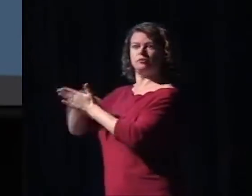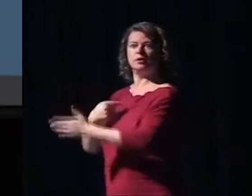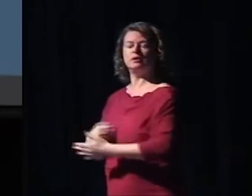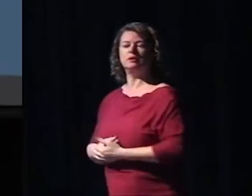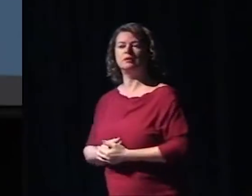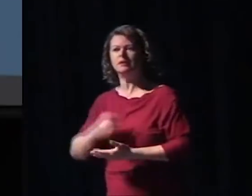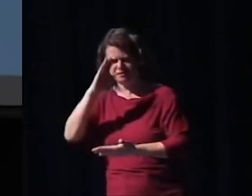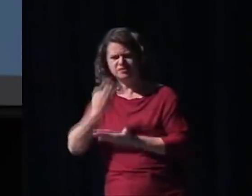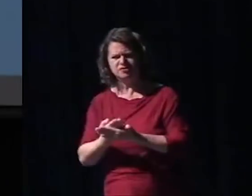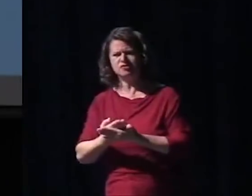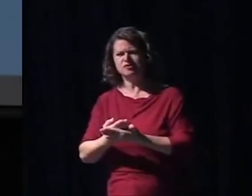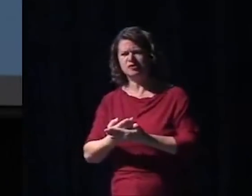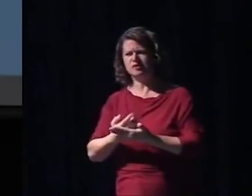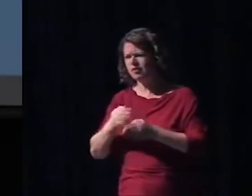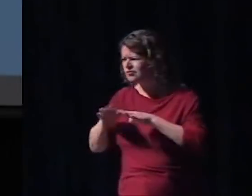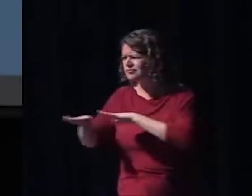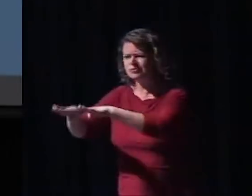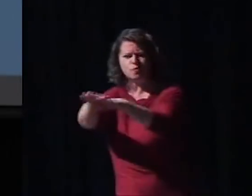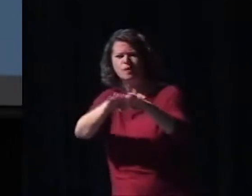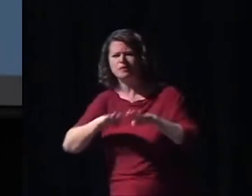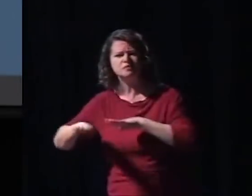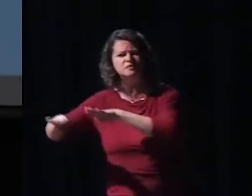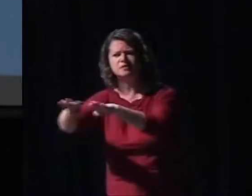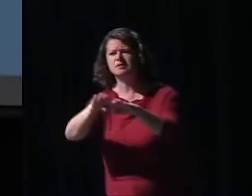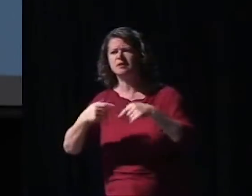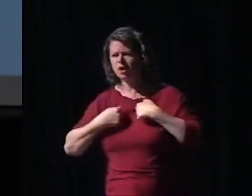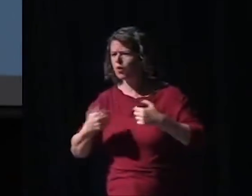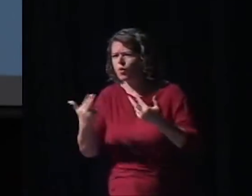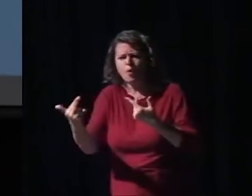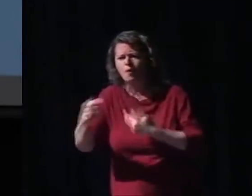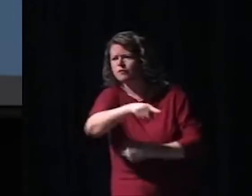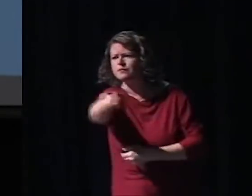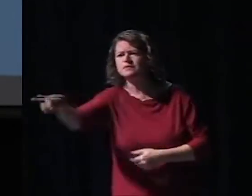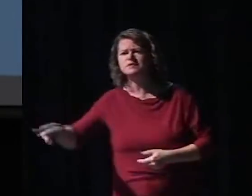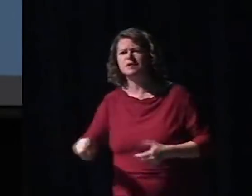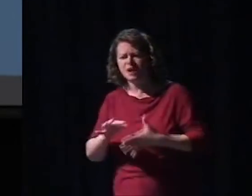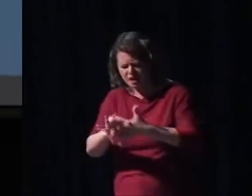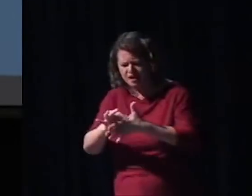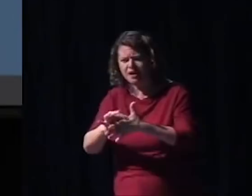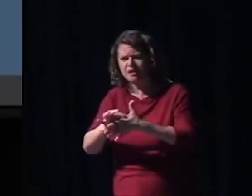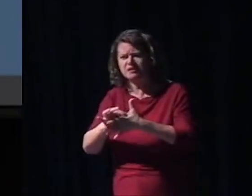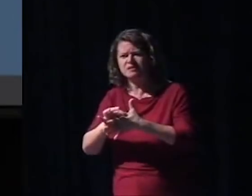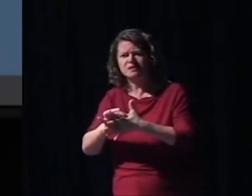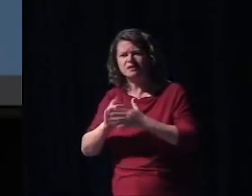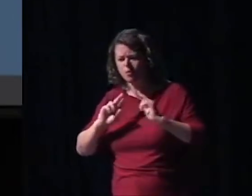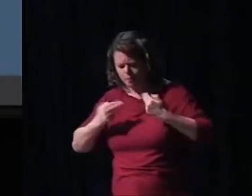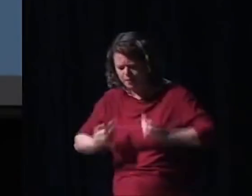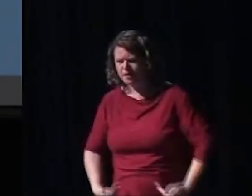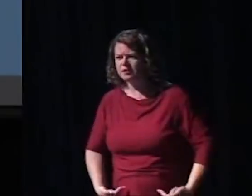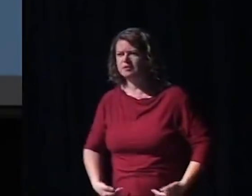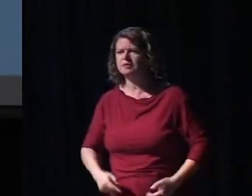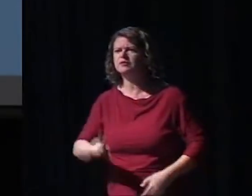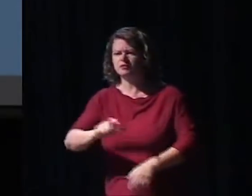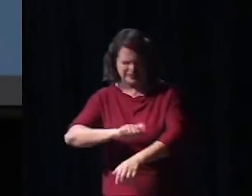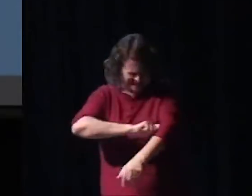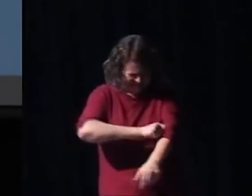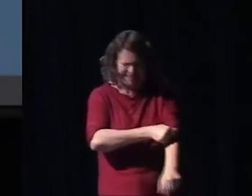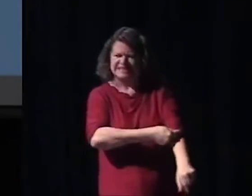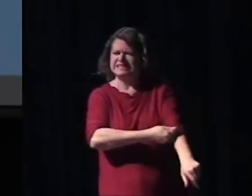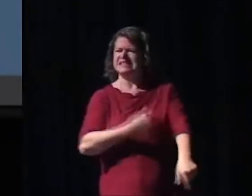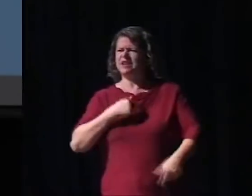você. Eu sou de carne e eu sou de osso, igualzinho a você. Se você me beliscar, eu grito: